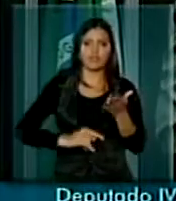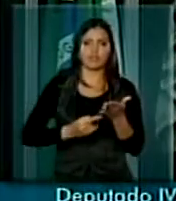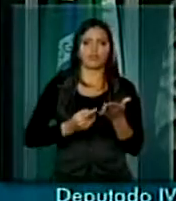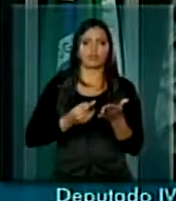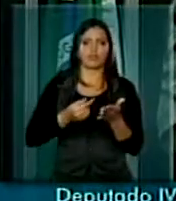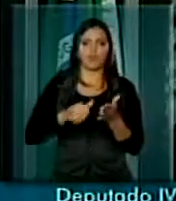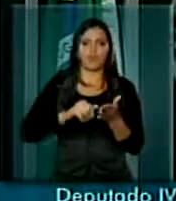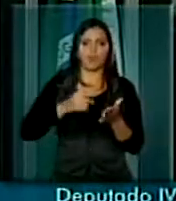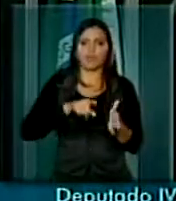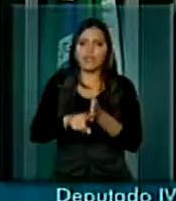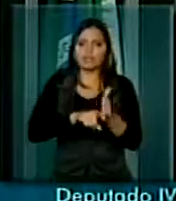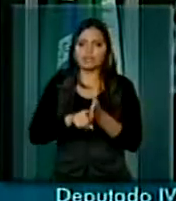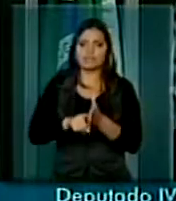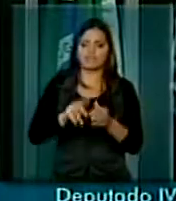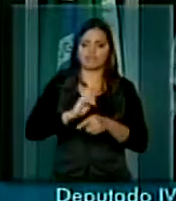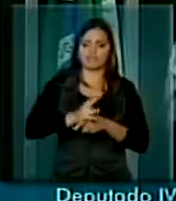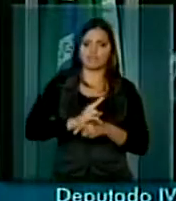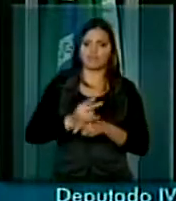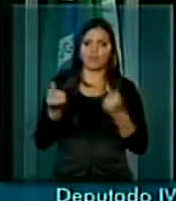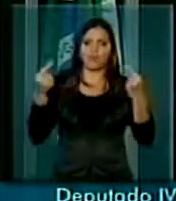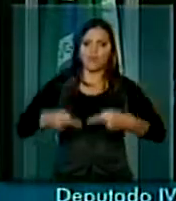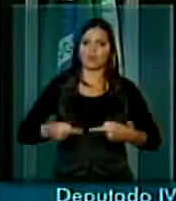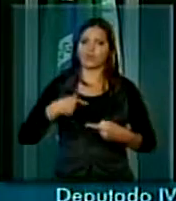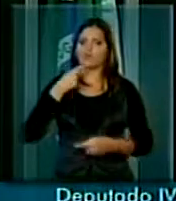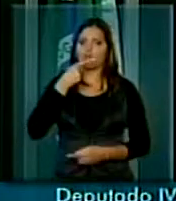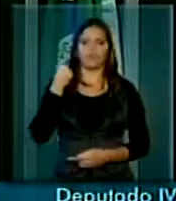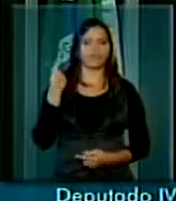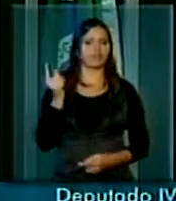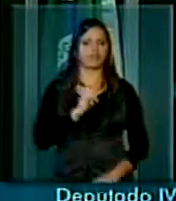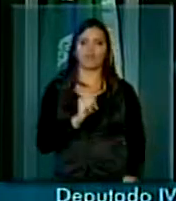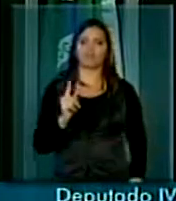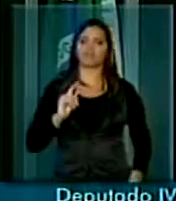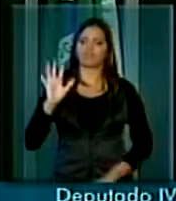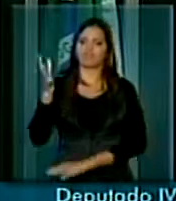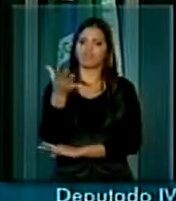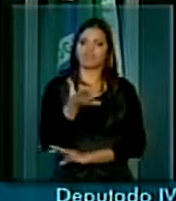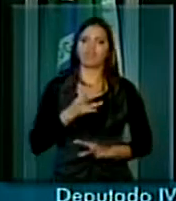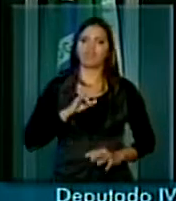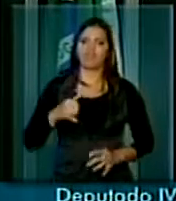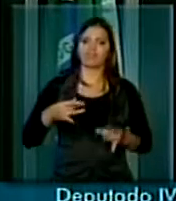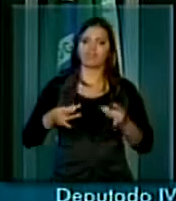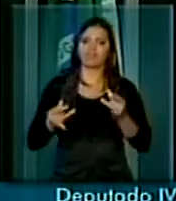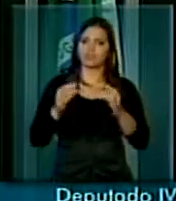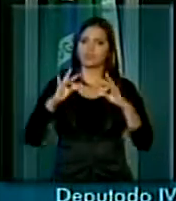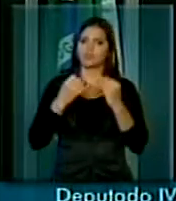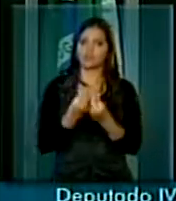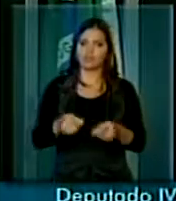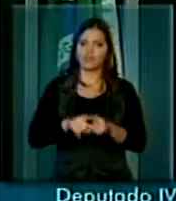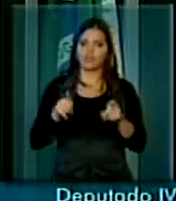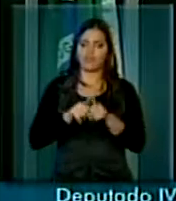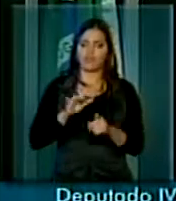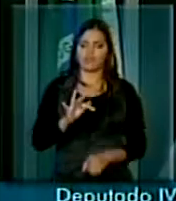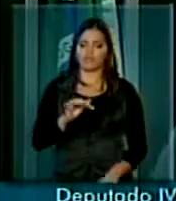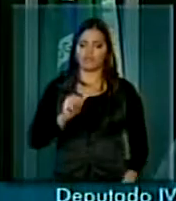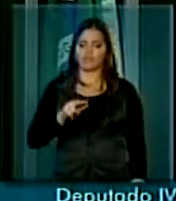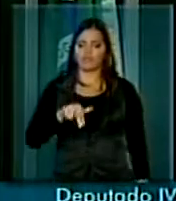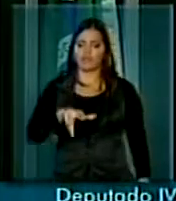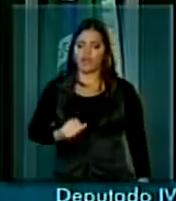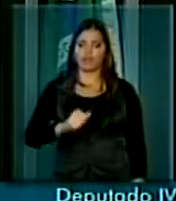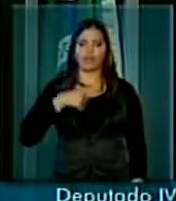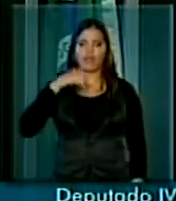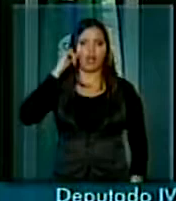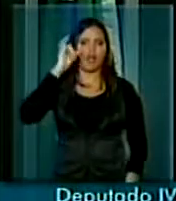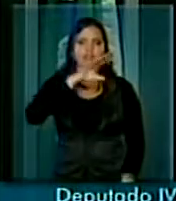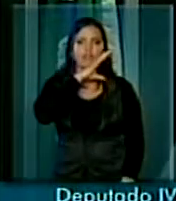do IBAMA que foram contrários e que mostram que o impacto, em todos os sentidos, inclusive na fauna e na